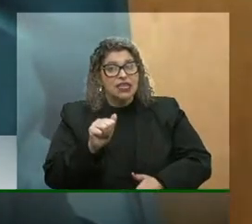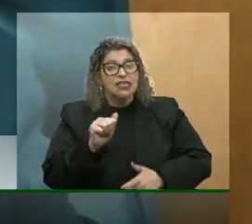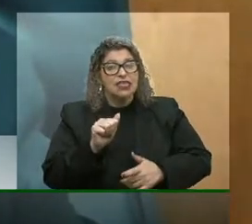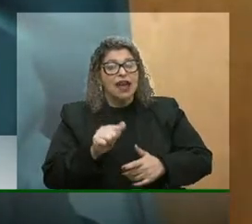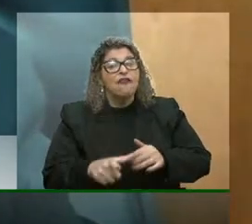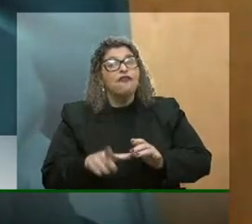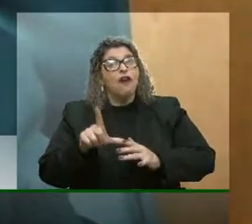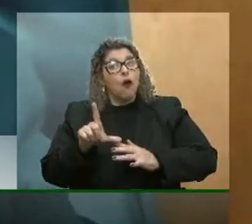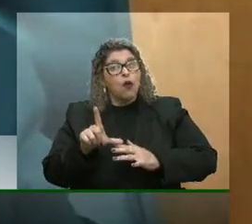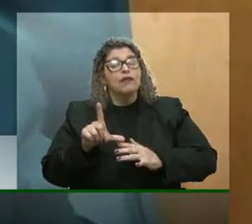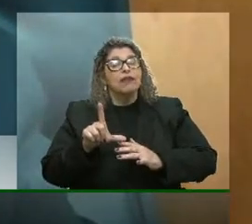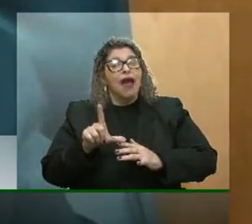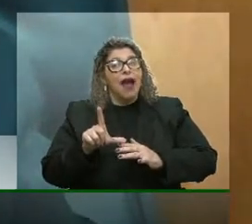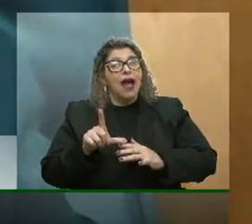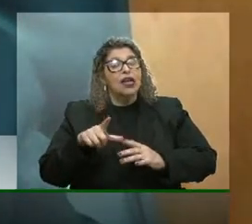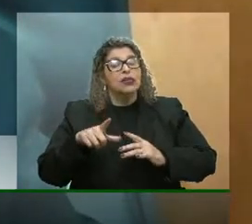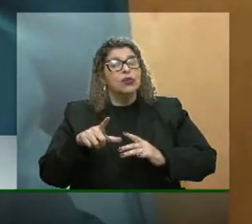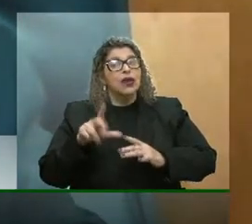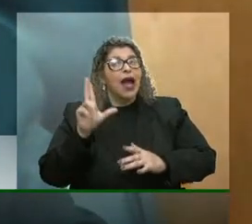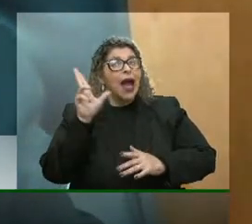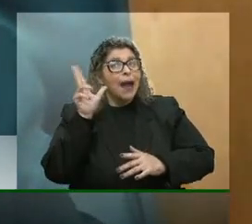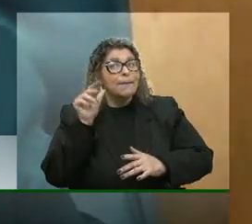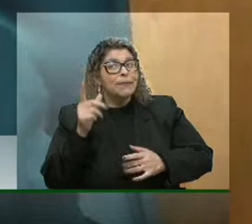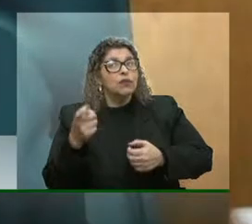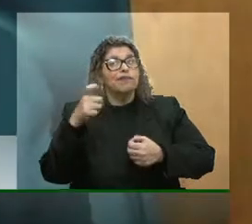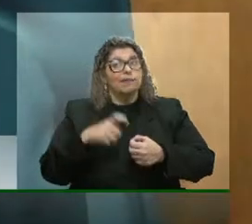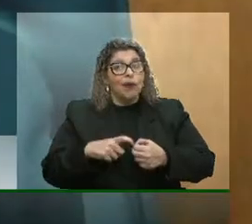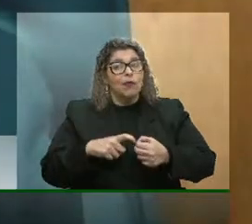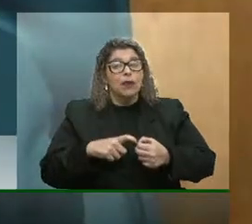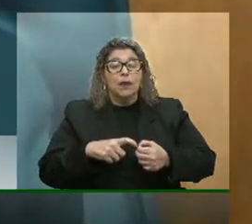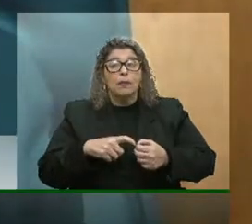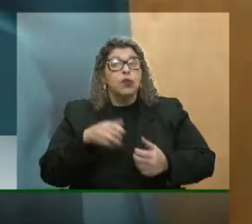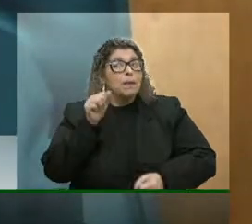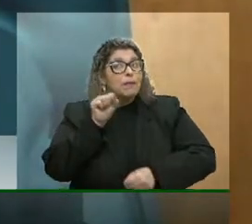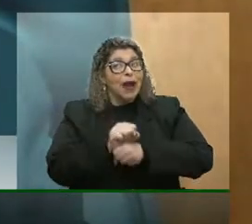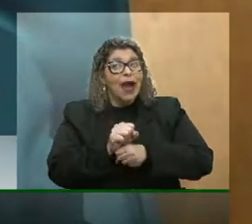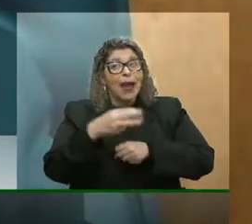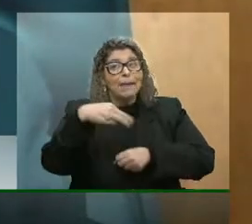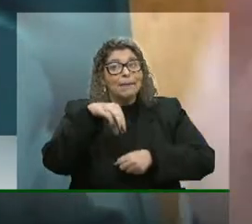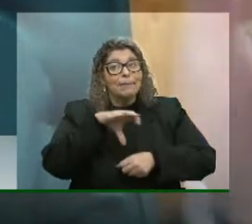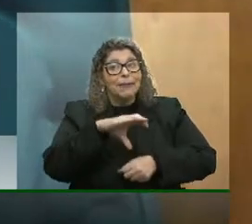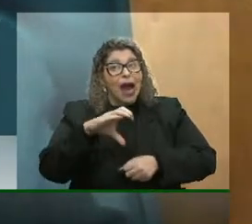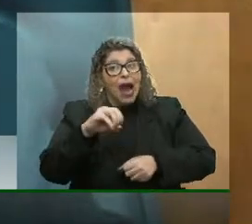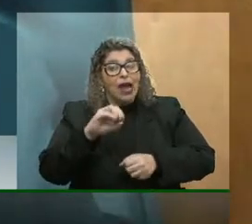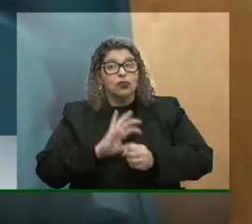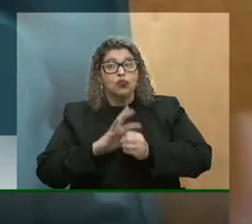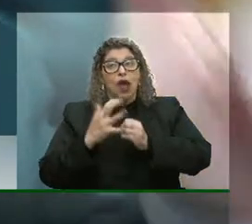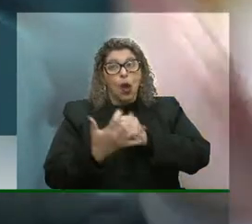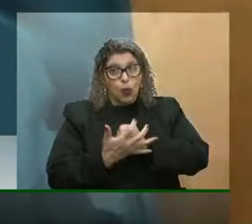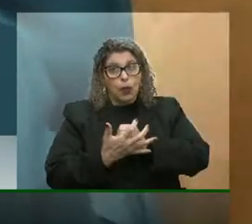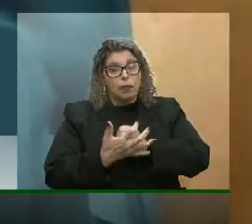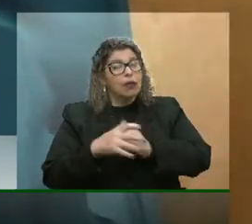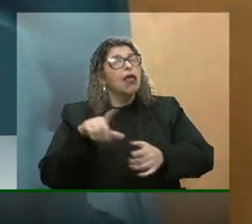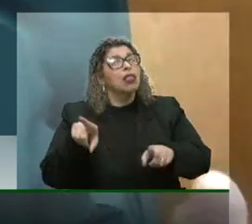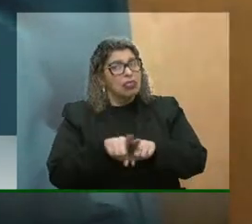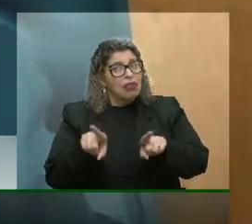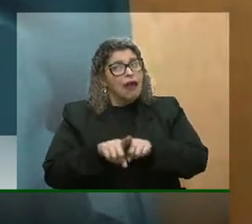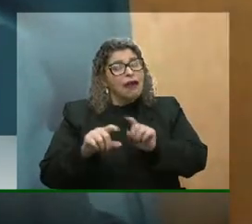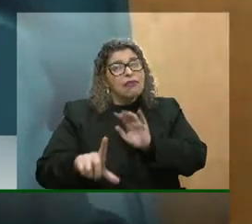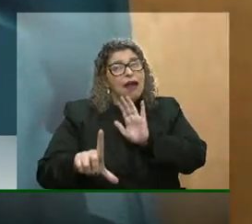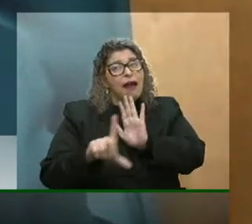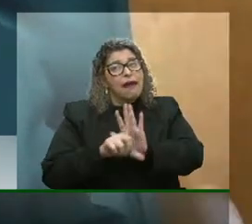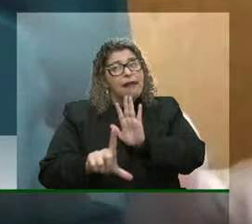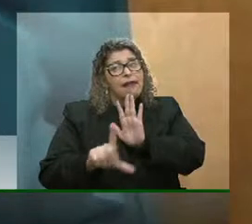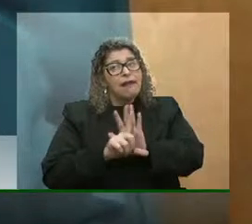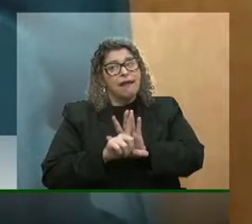Não adianta querer pagar a partir de setembro, outubro. Eles pararam desde março. Pois está na lei, está no contrato. A